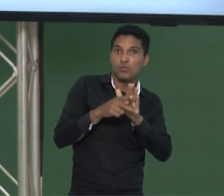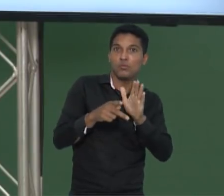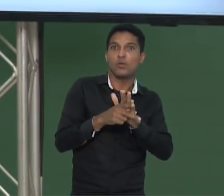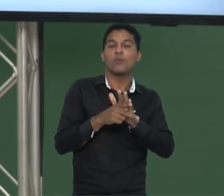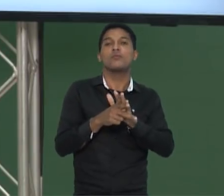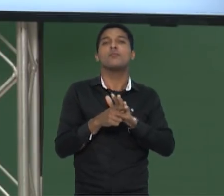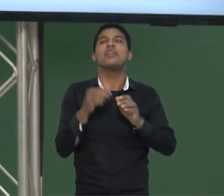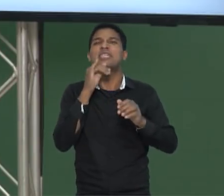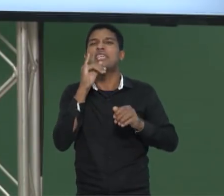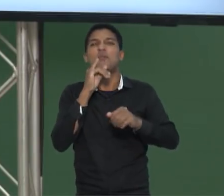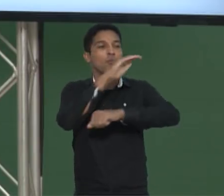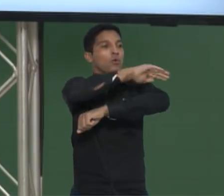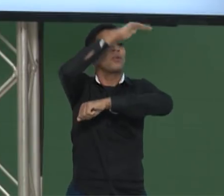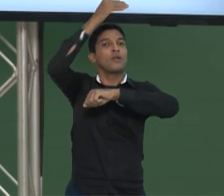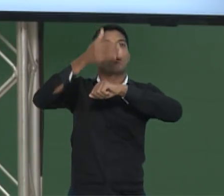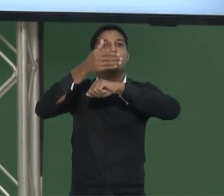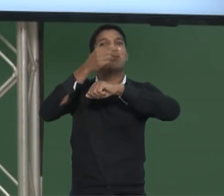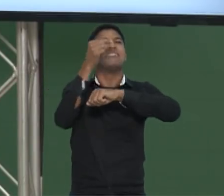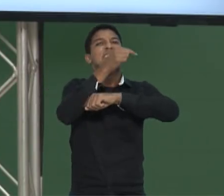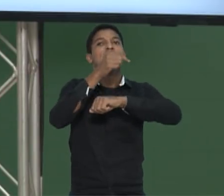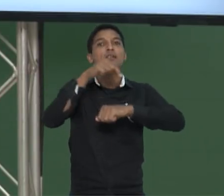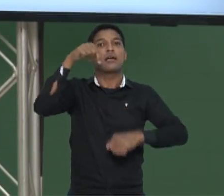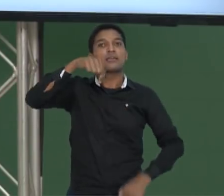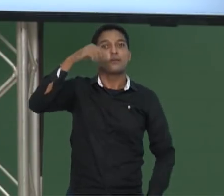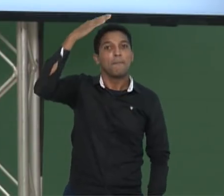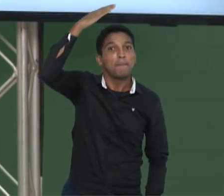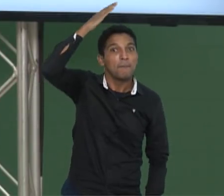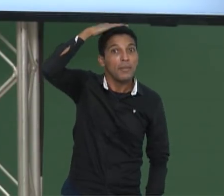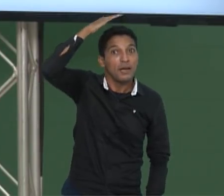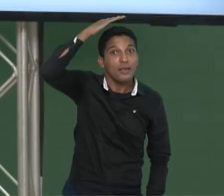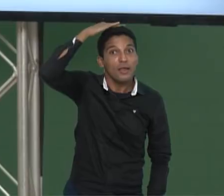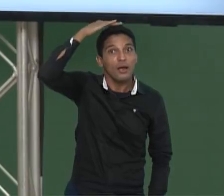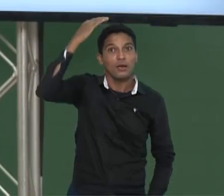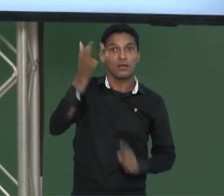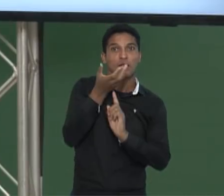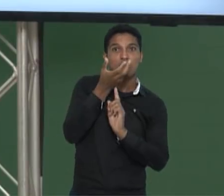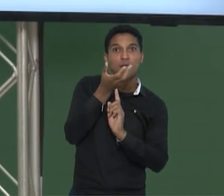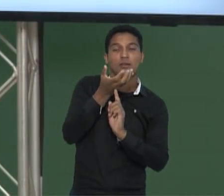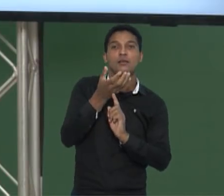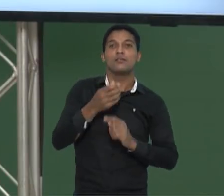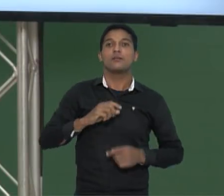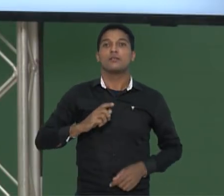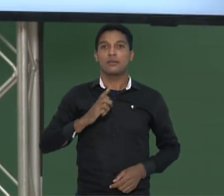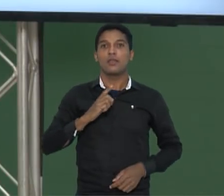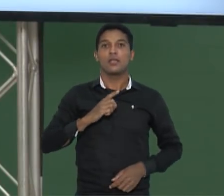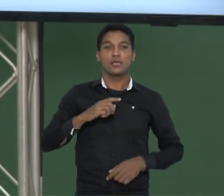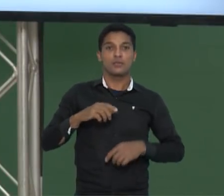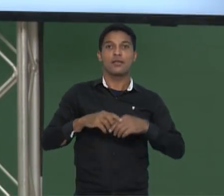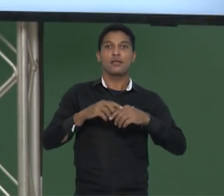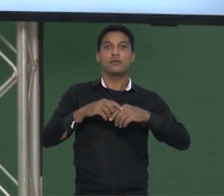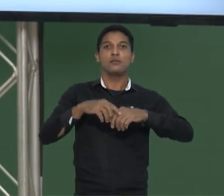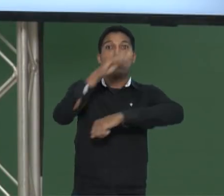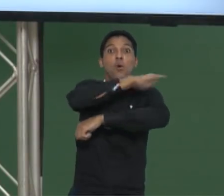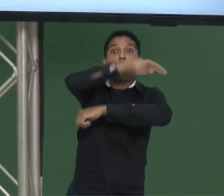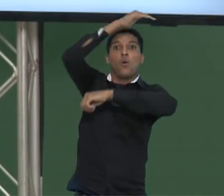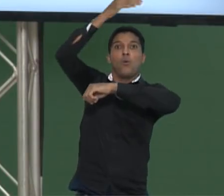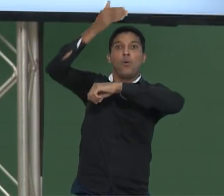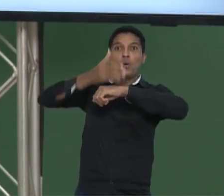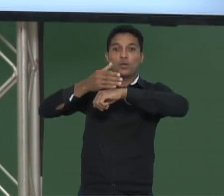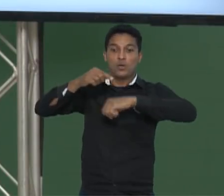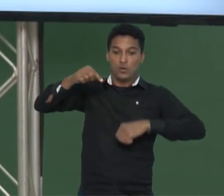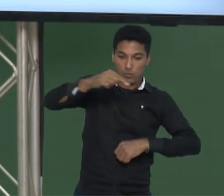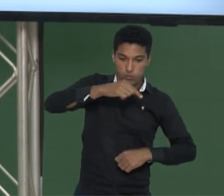Por exemplo, aqui no Paraná, nós temos ali no litoral, ou na Serra do Mar, melhor, nós temos